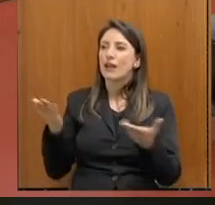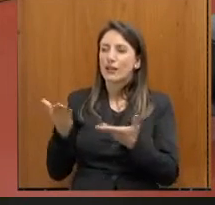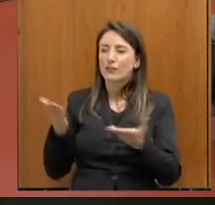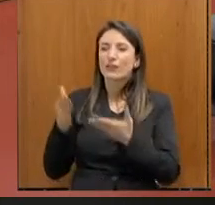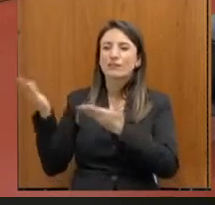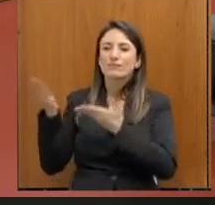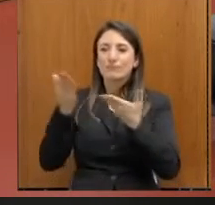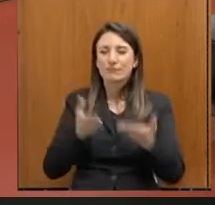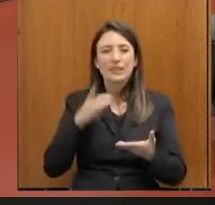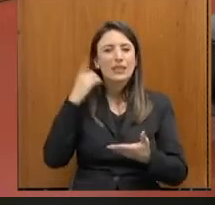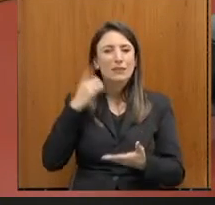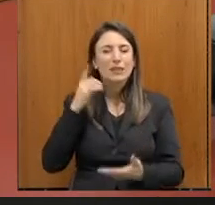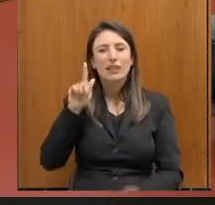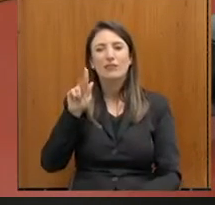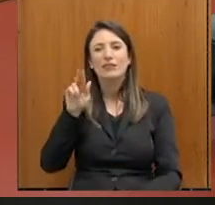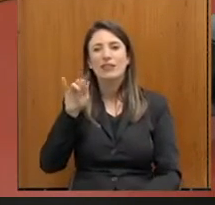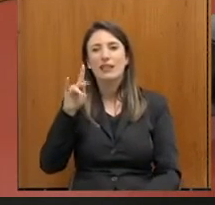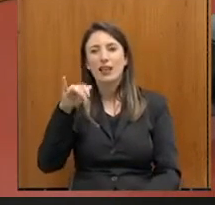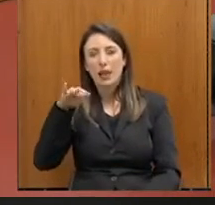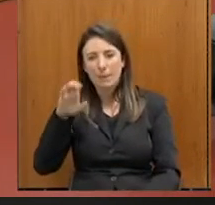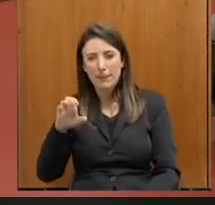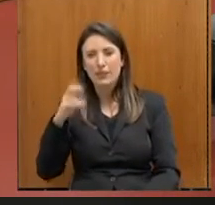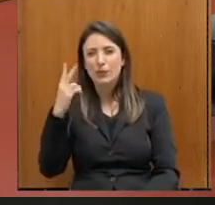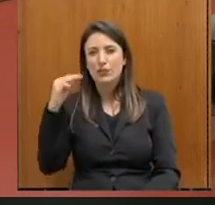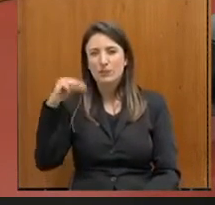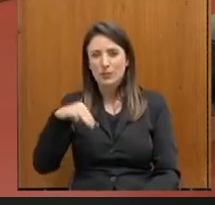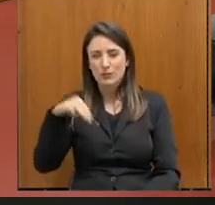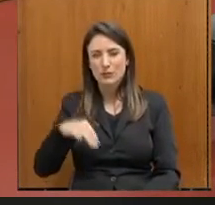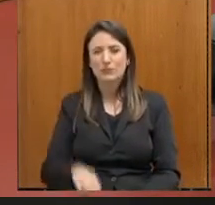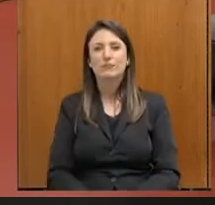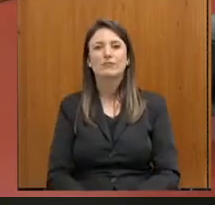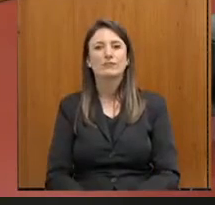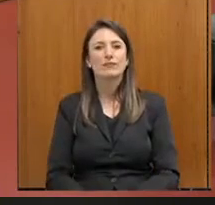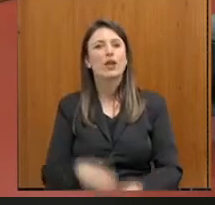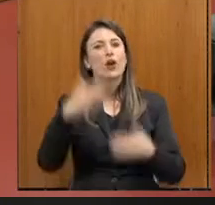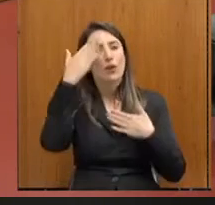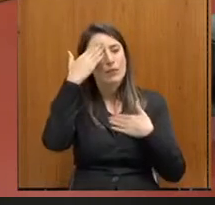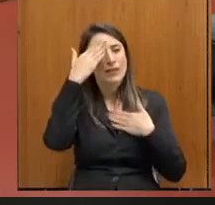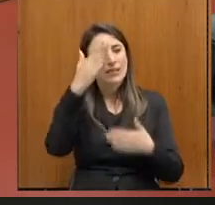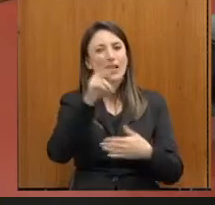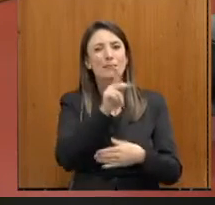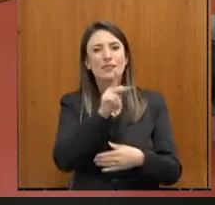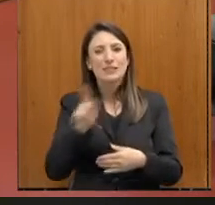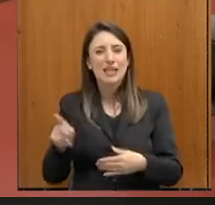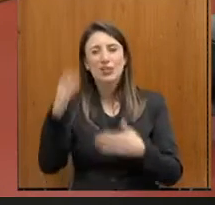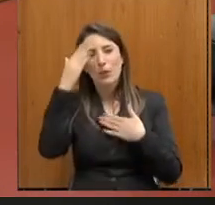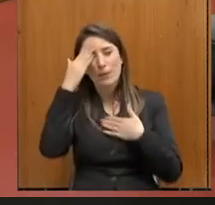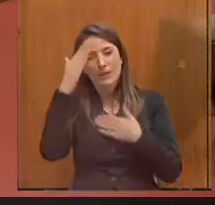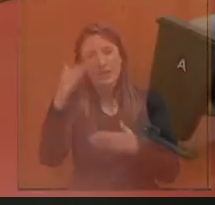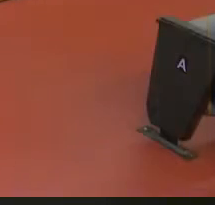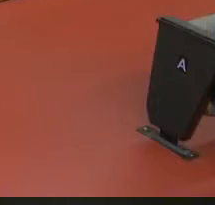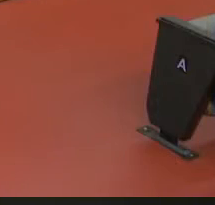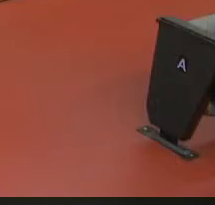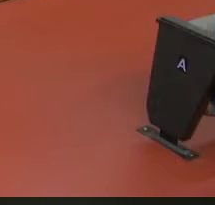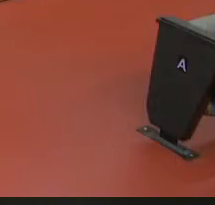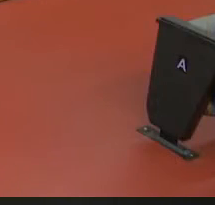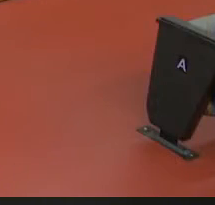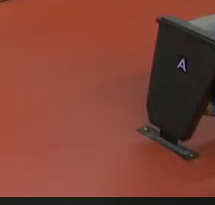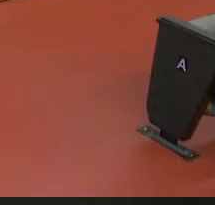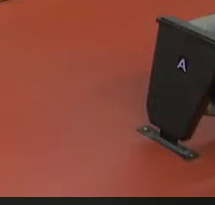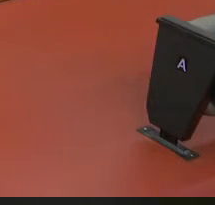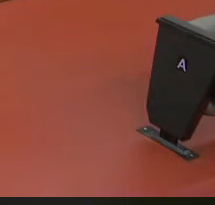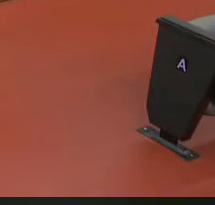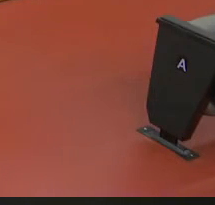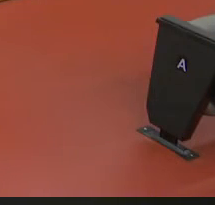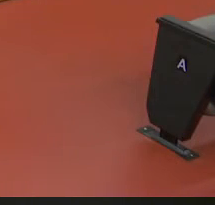o deputado Guilherme da Cunha Muito obrigado seu presente obrigado o secretário pelos esclarecimentos eu só apenas